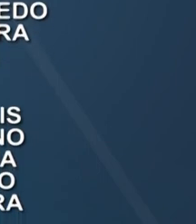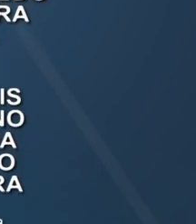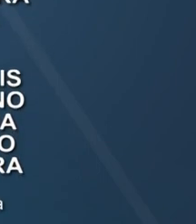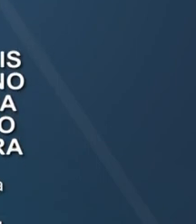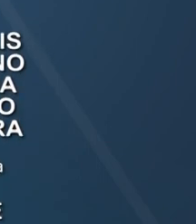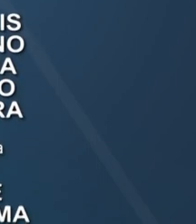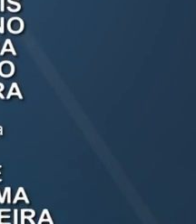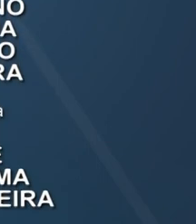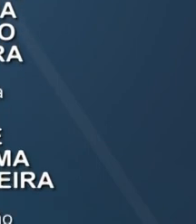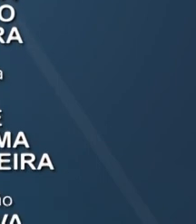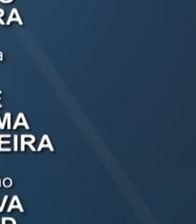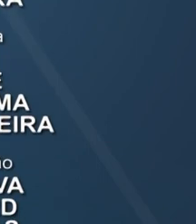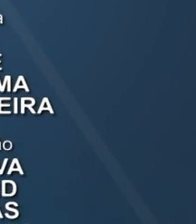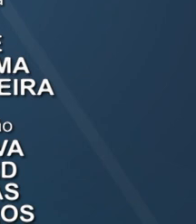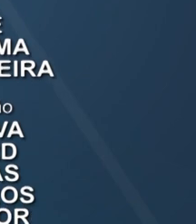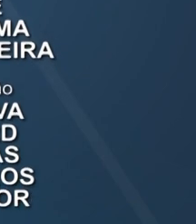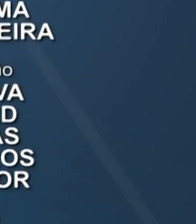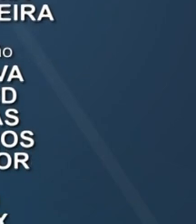E